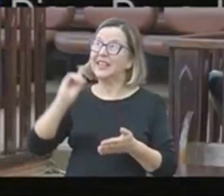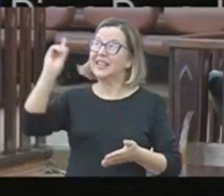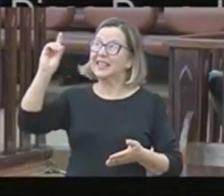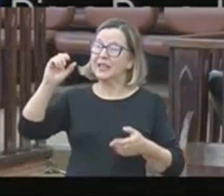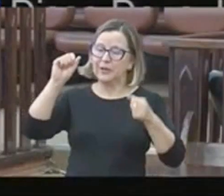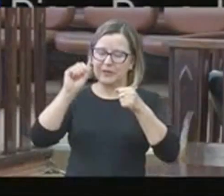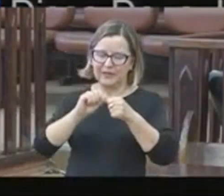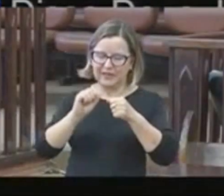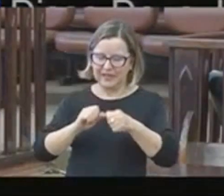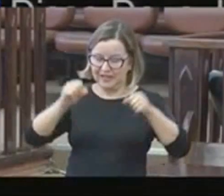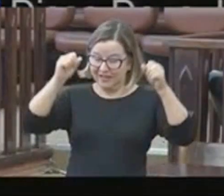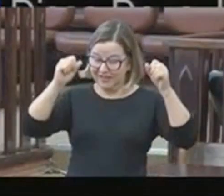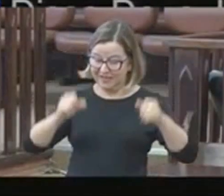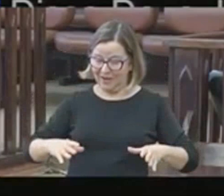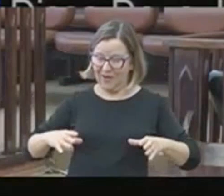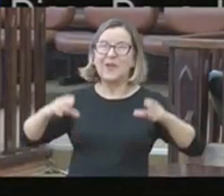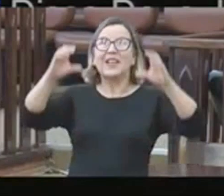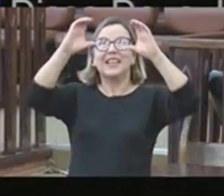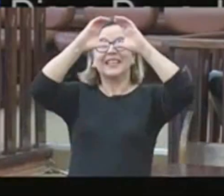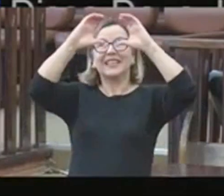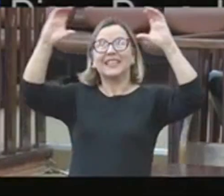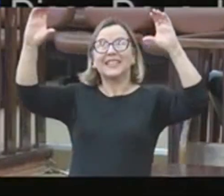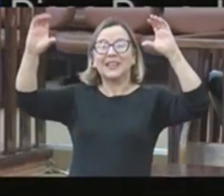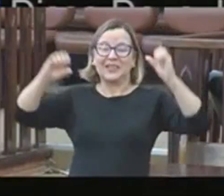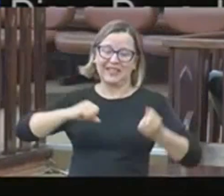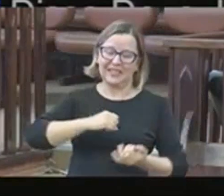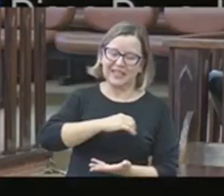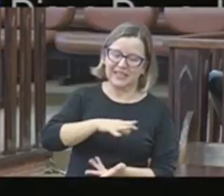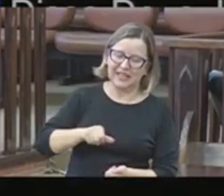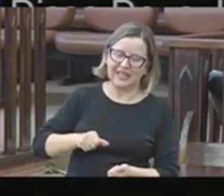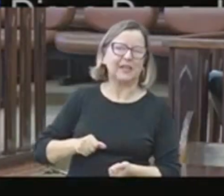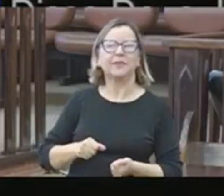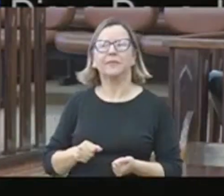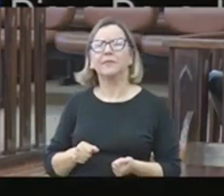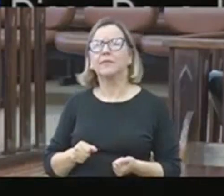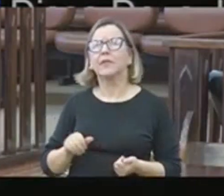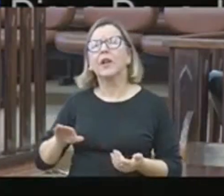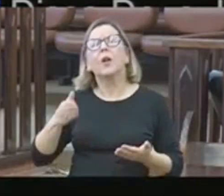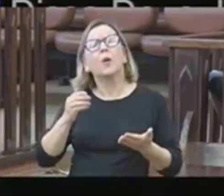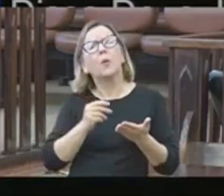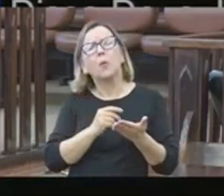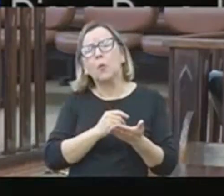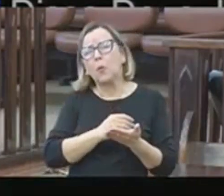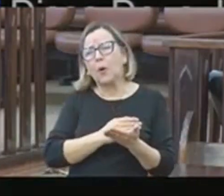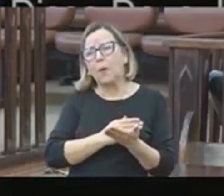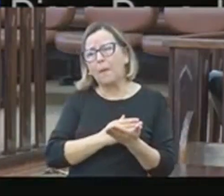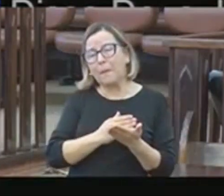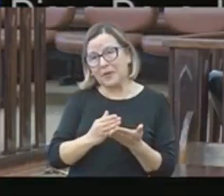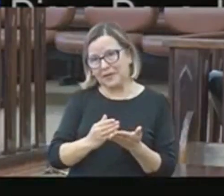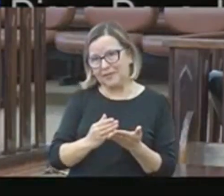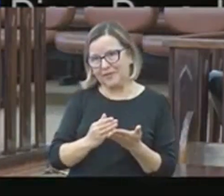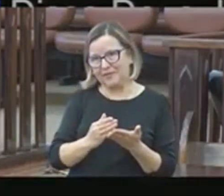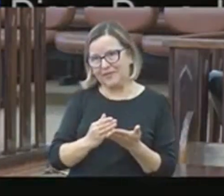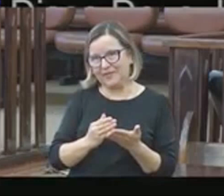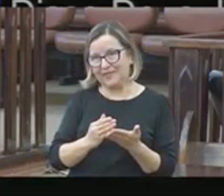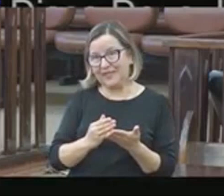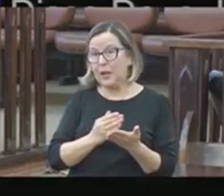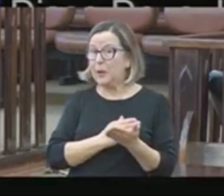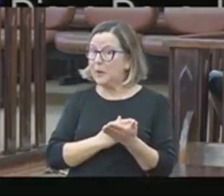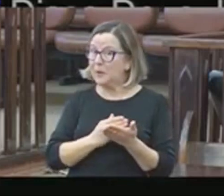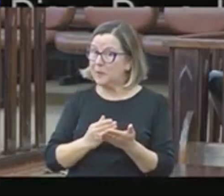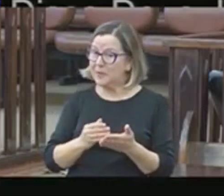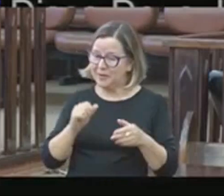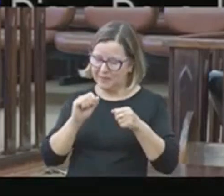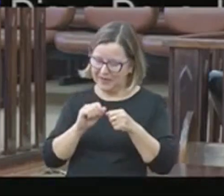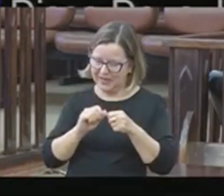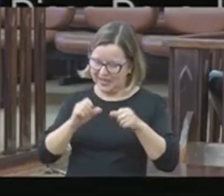os céus e a terra. Que princípio é esse? É o princípio da criação deste